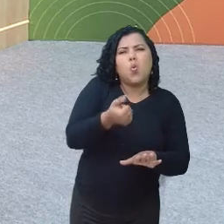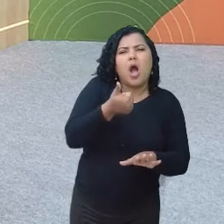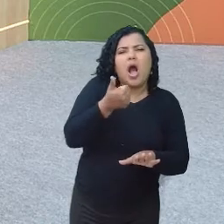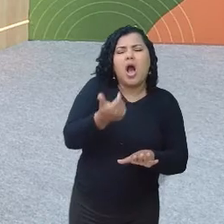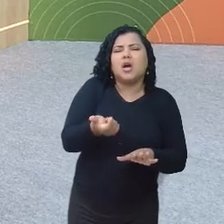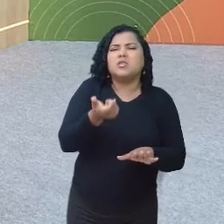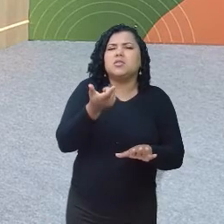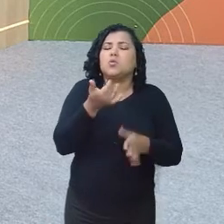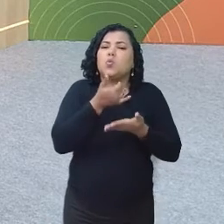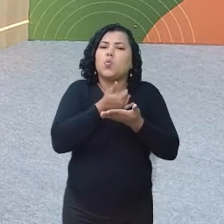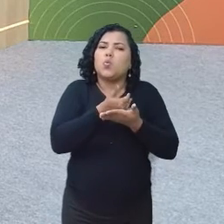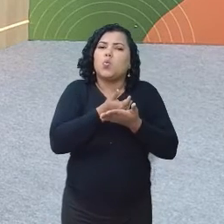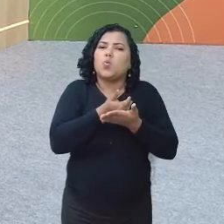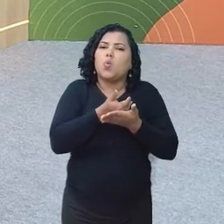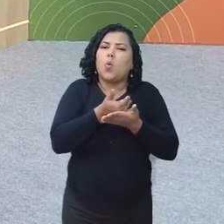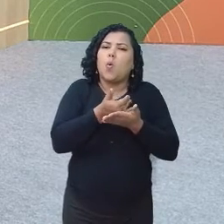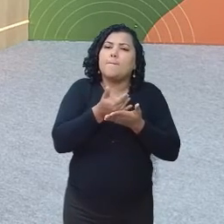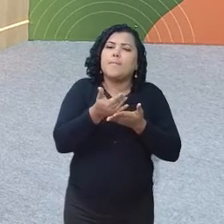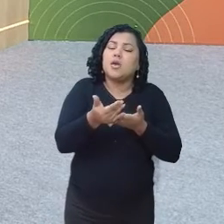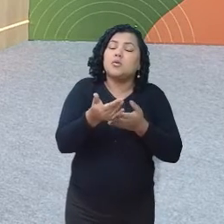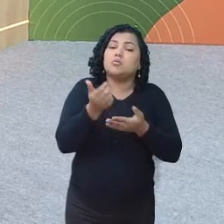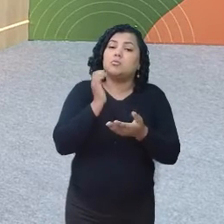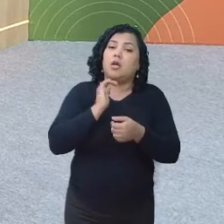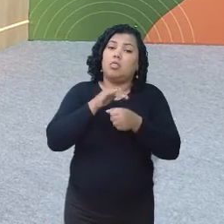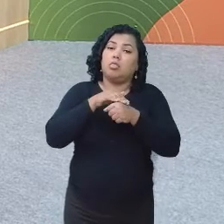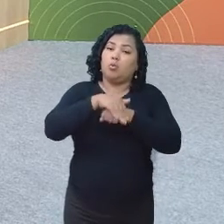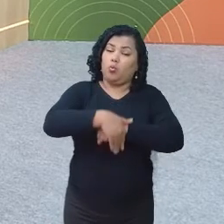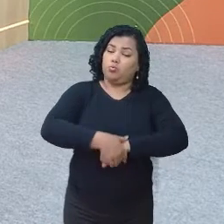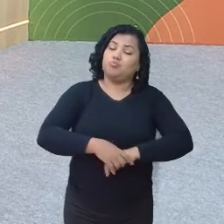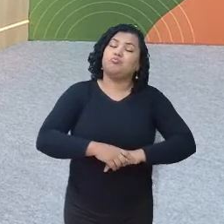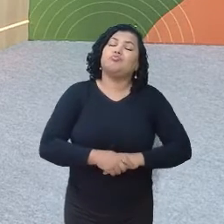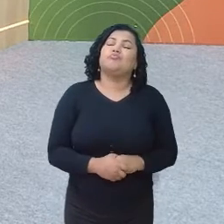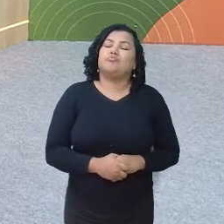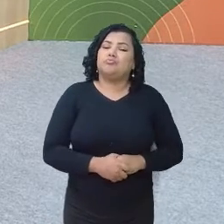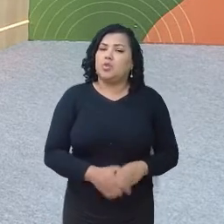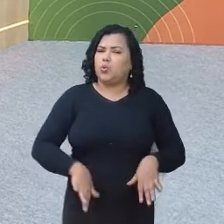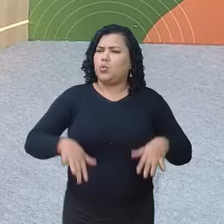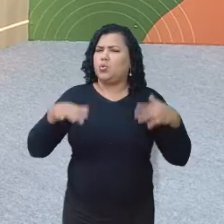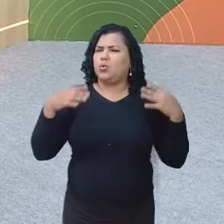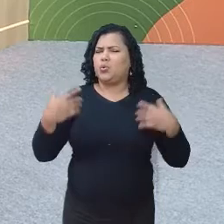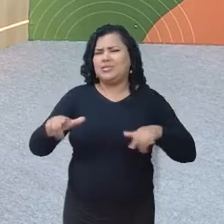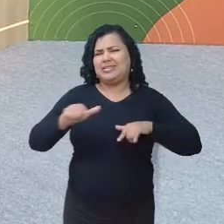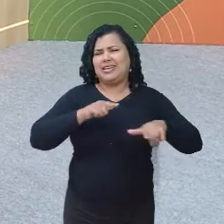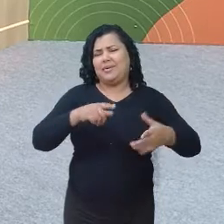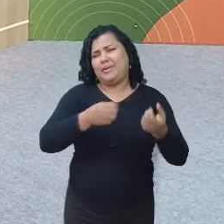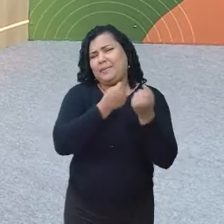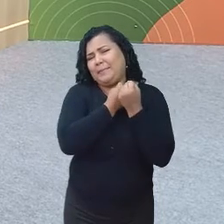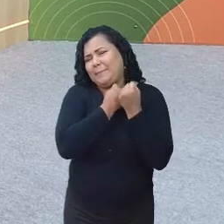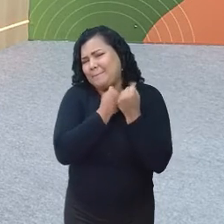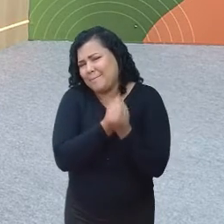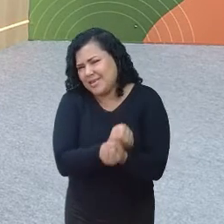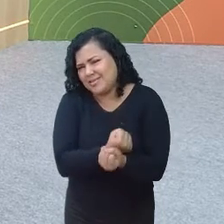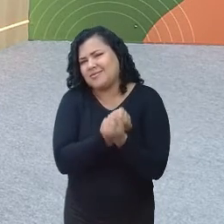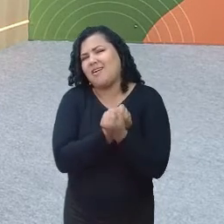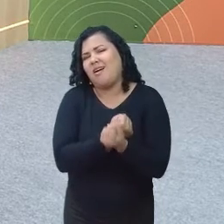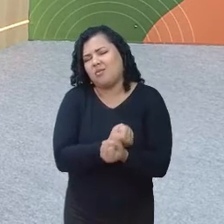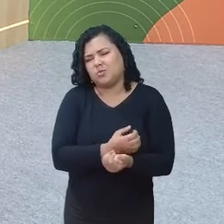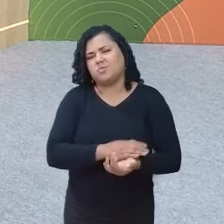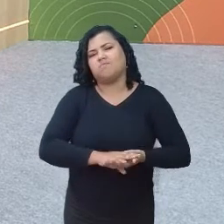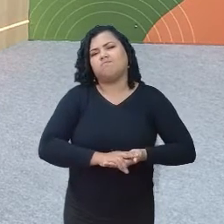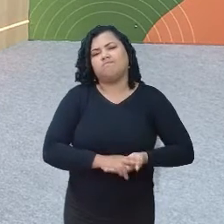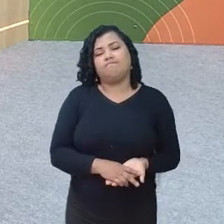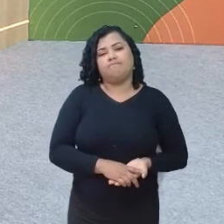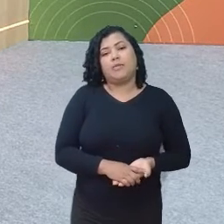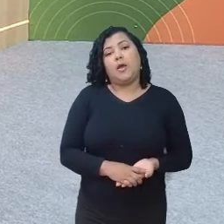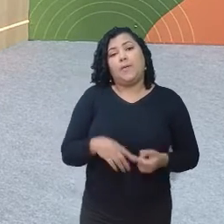o início, né, e o avançar da noite. Então era uma carga de trabalho exaustiva, né, que ia desde